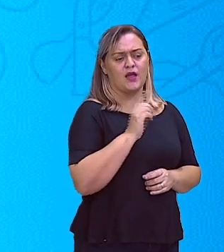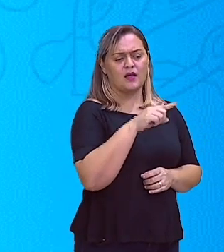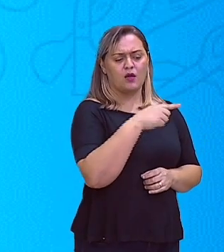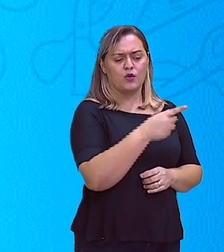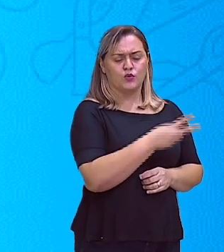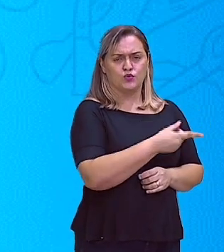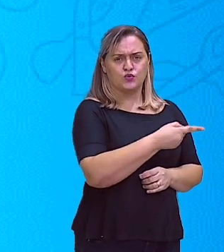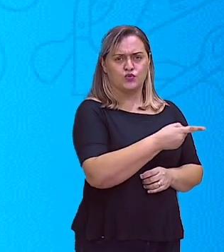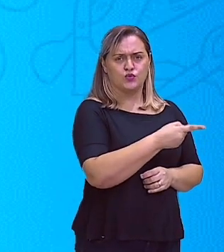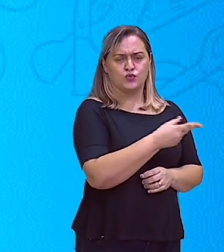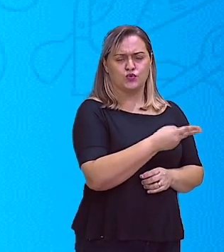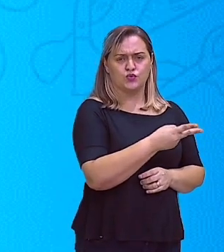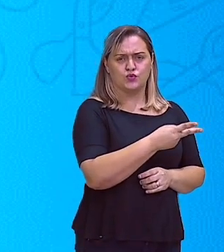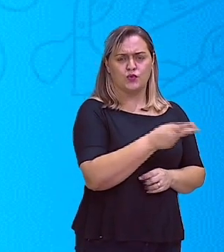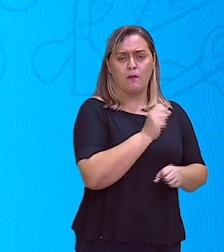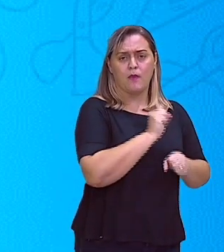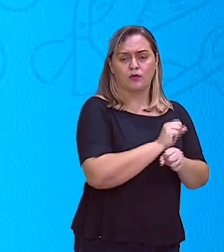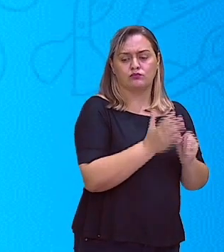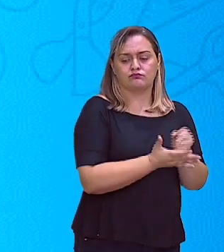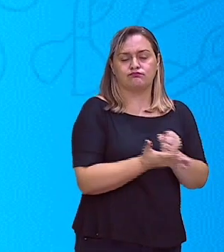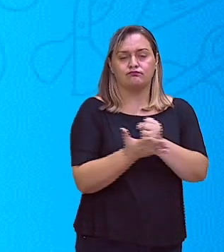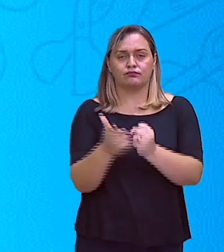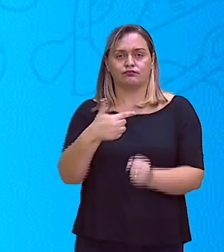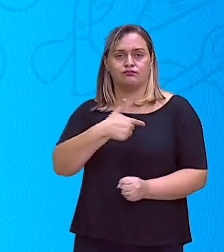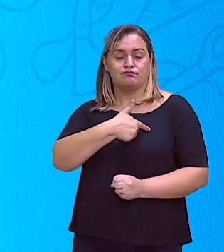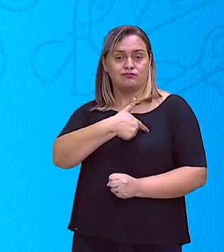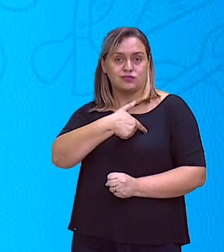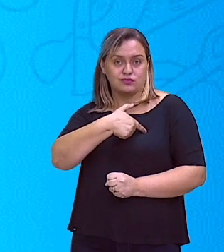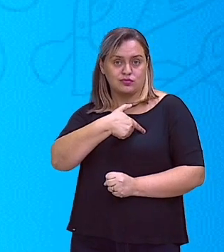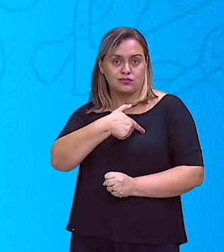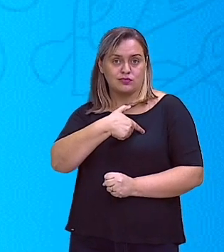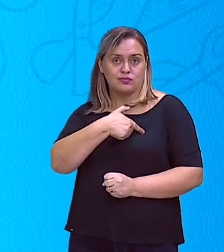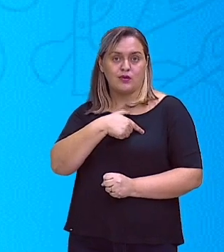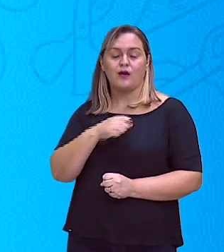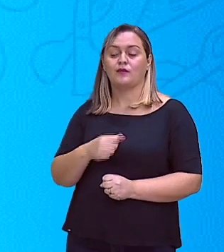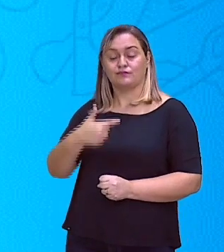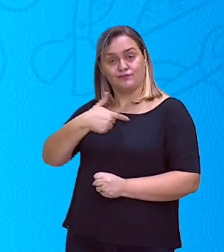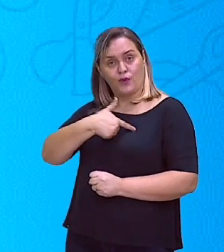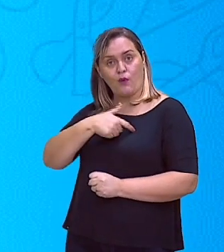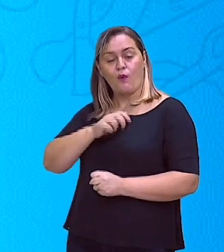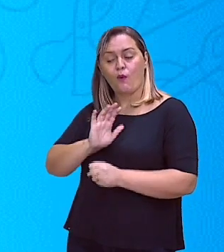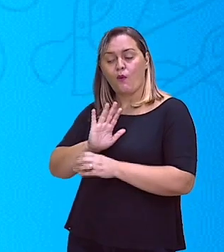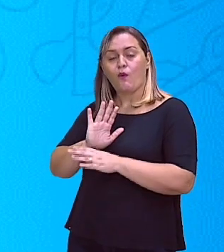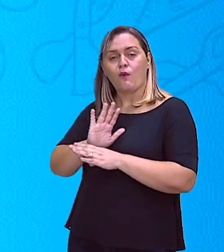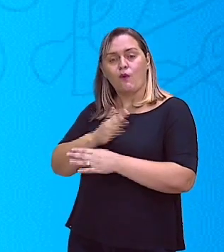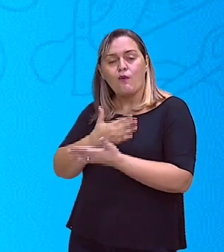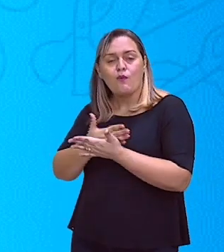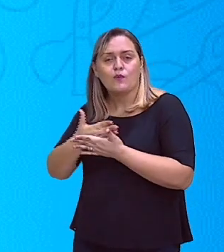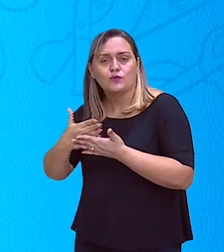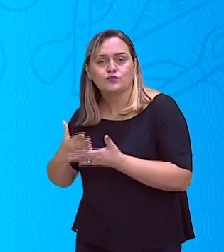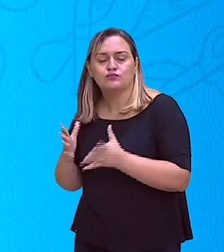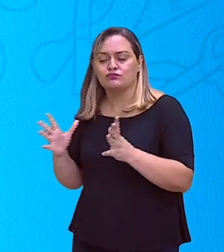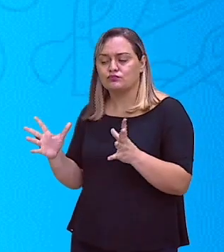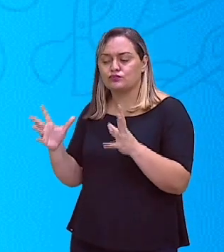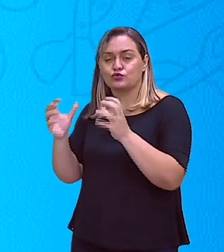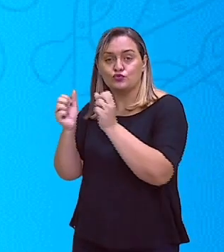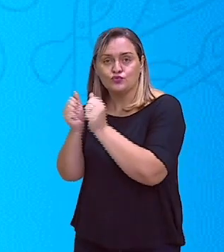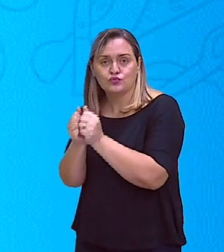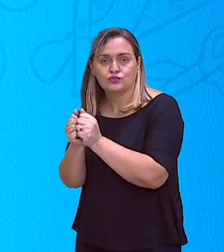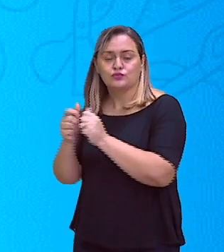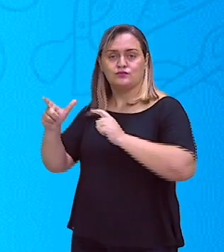vai se unir a massa né A grande maioria dos brasileiros e são os trabalhadores